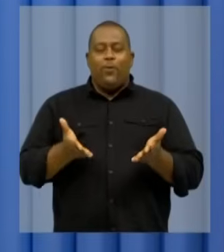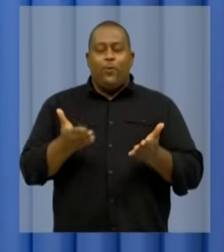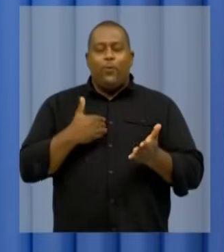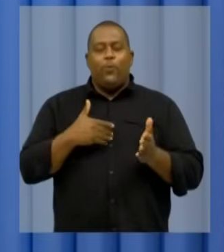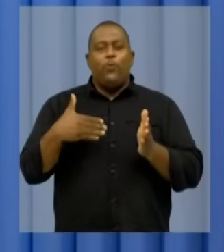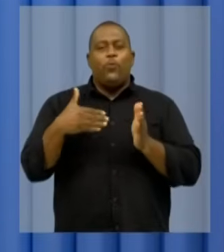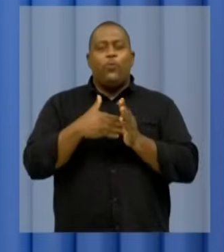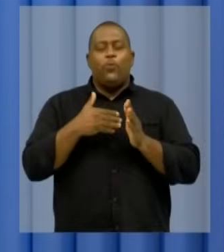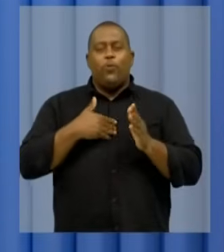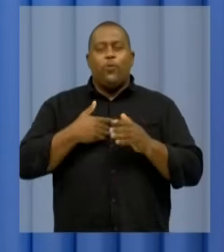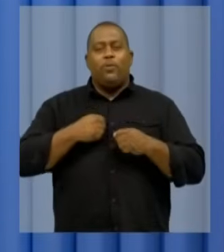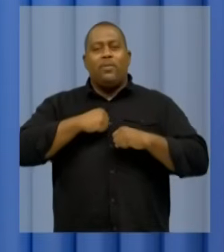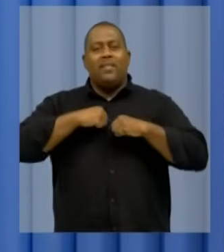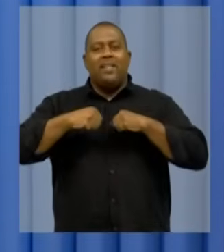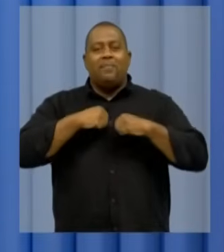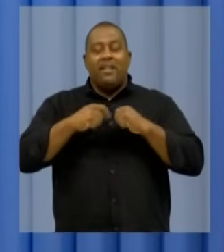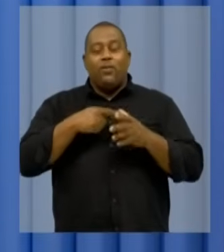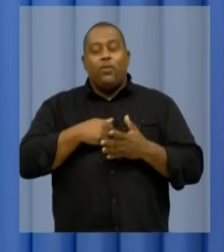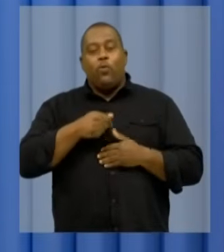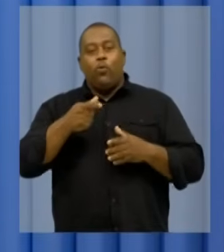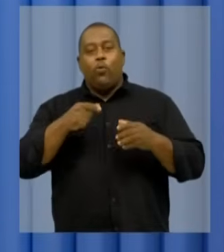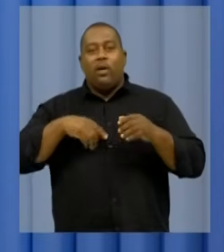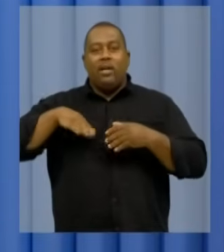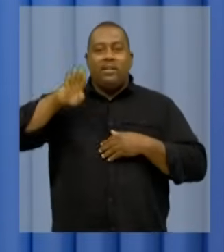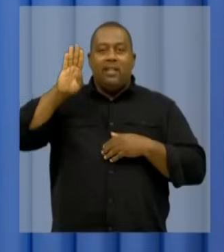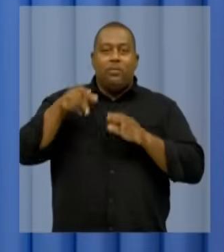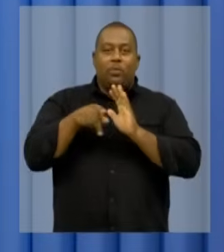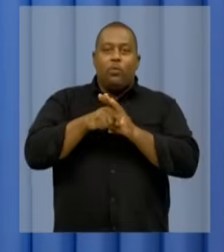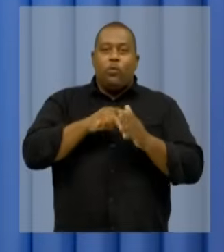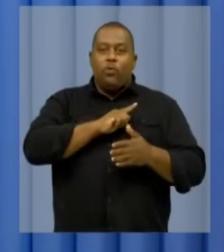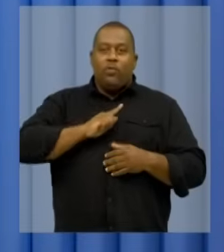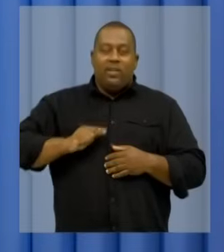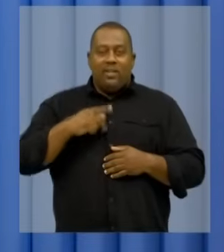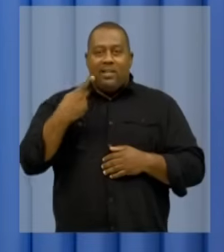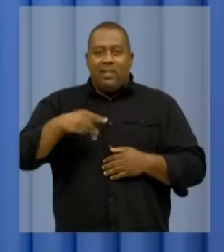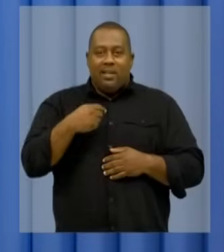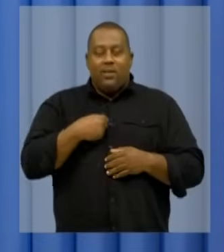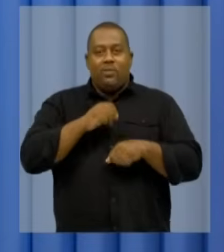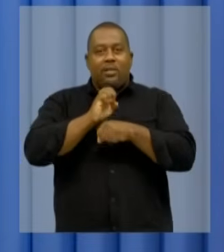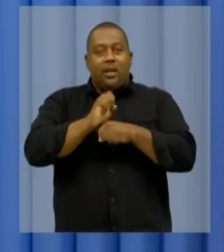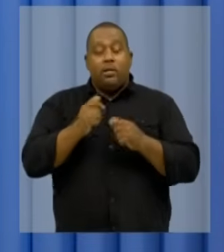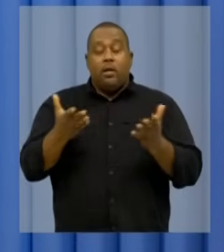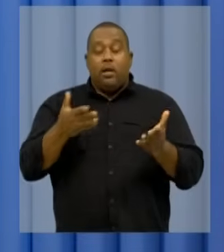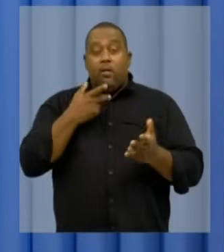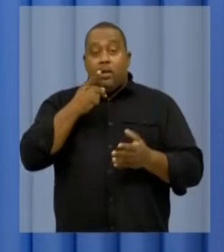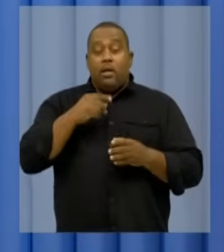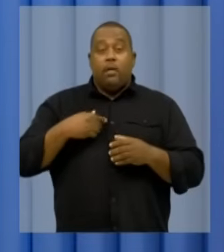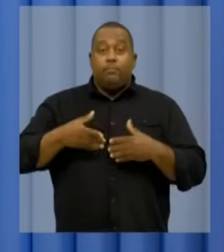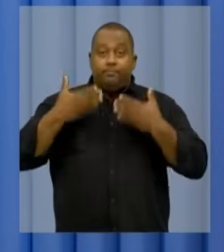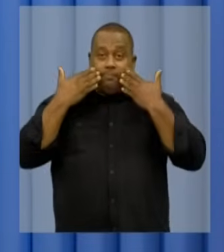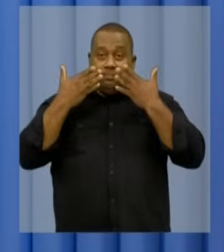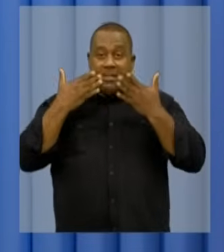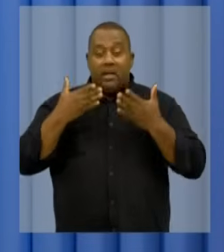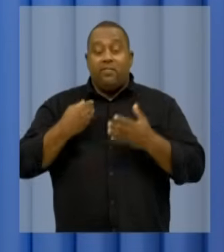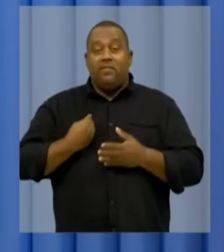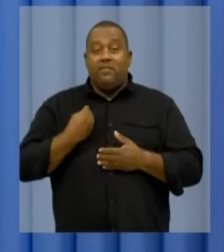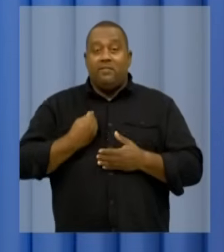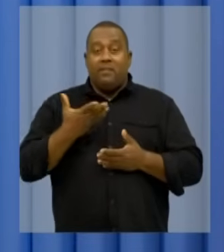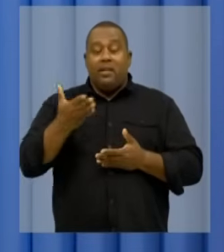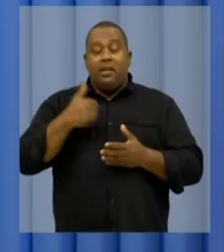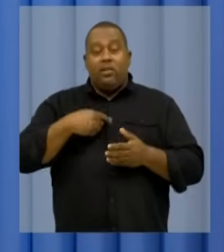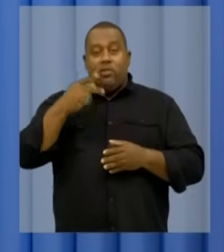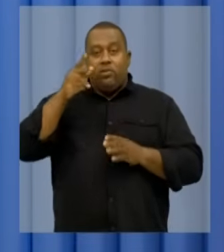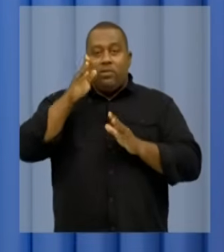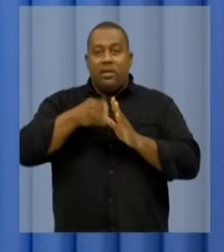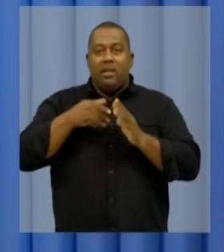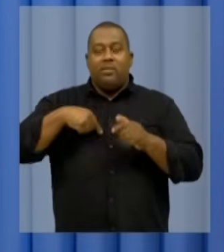último debate com os candidatos ao governo do estado. Falamos ao vivo, direto dos estúdios da TV Bahia, no